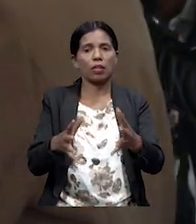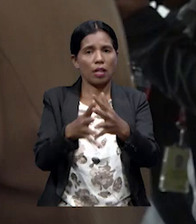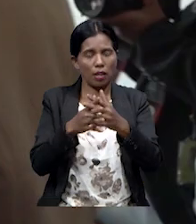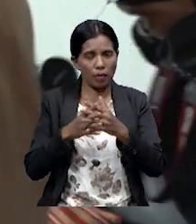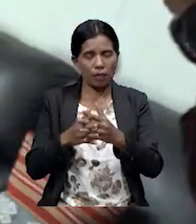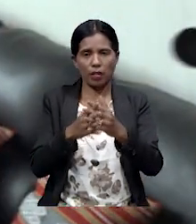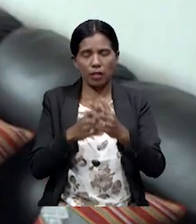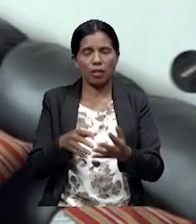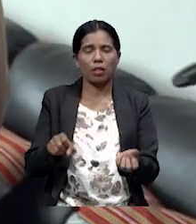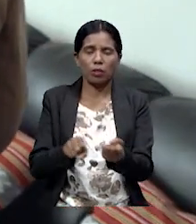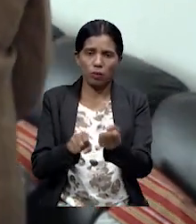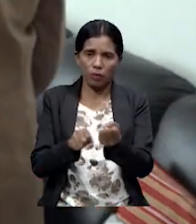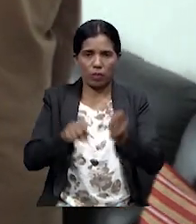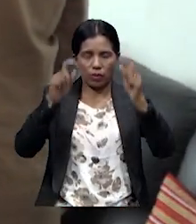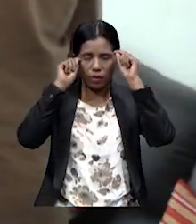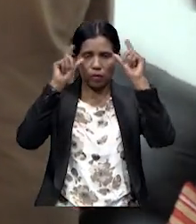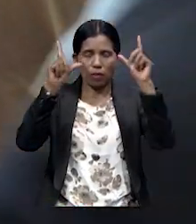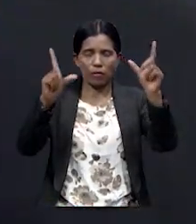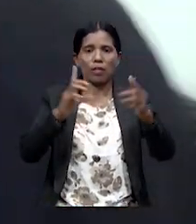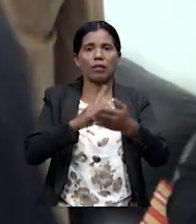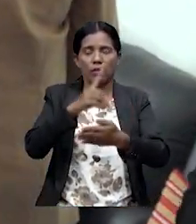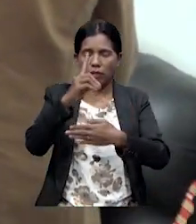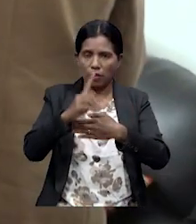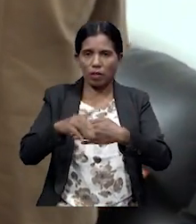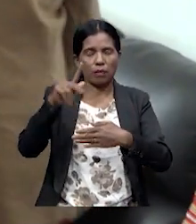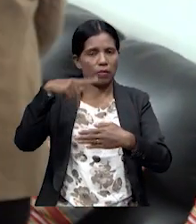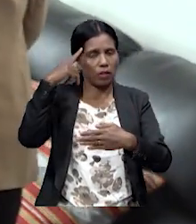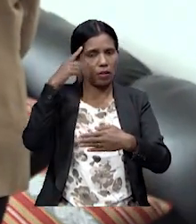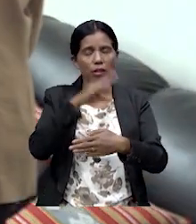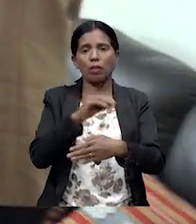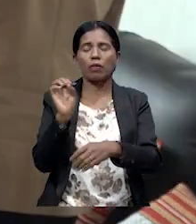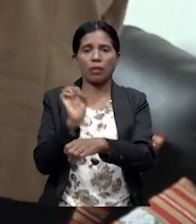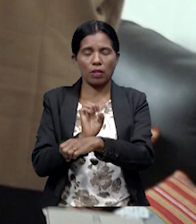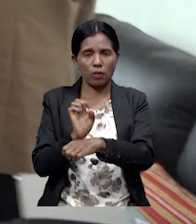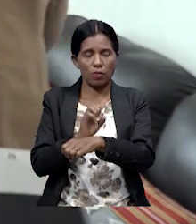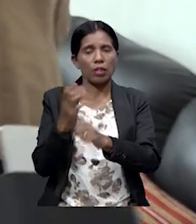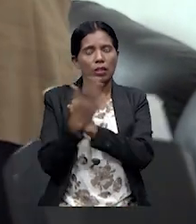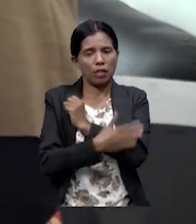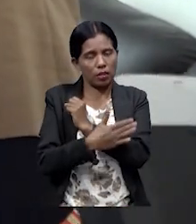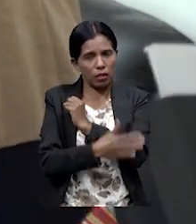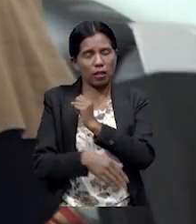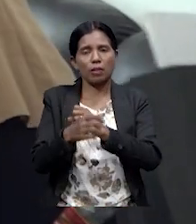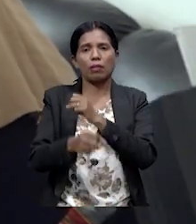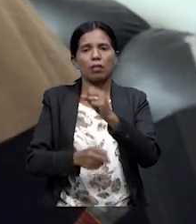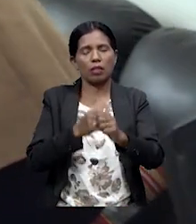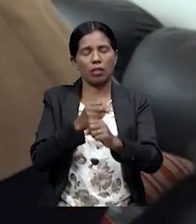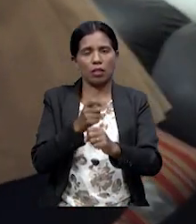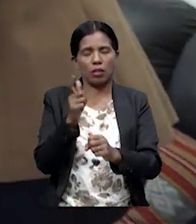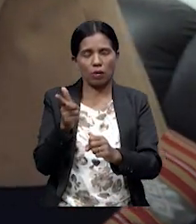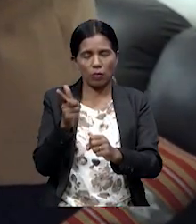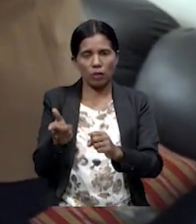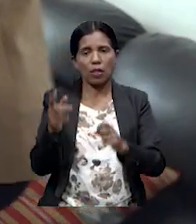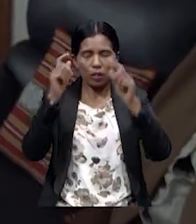América ne apoio ba Timor Leste e a desenvolvimento política no economia railarang durante tinang ruanulu Timor